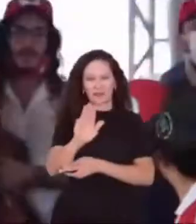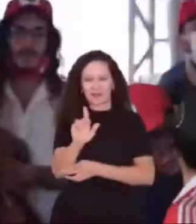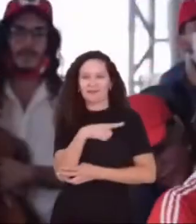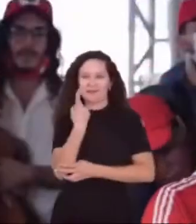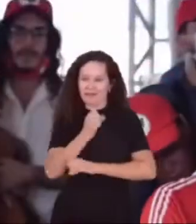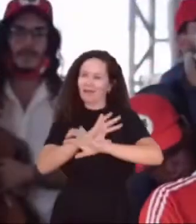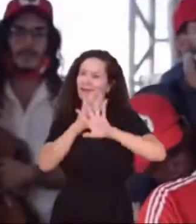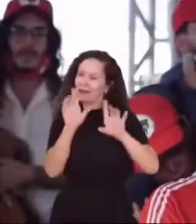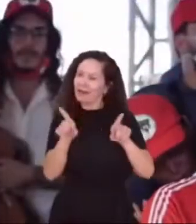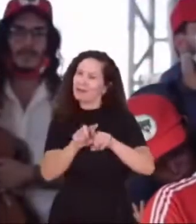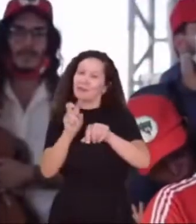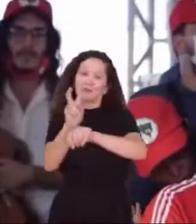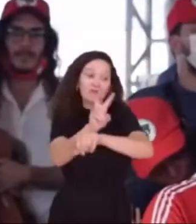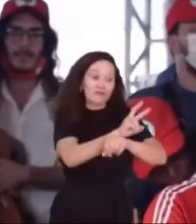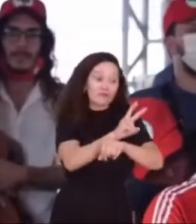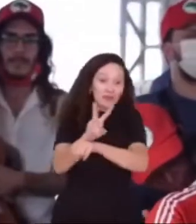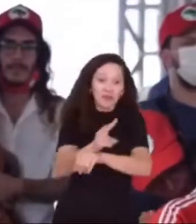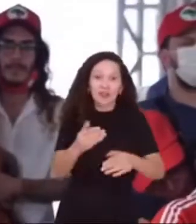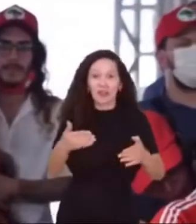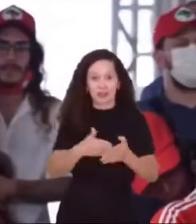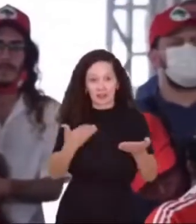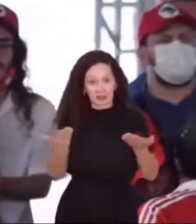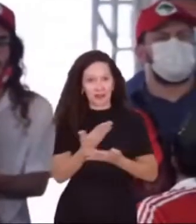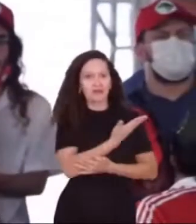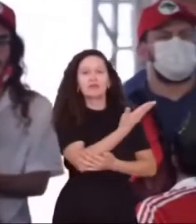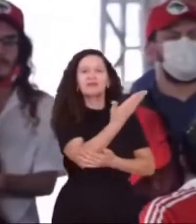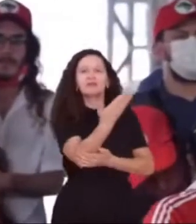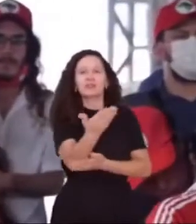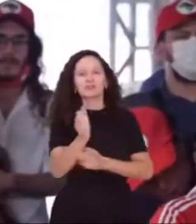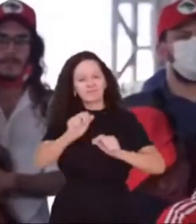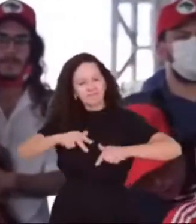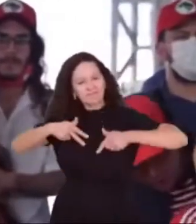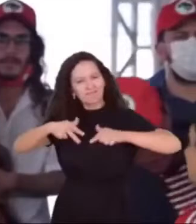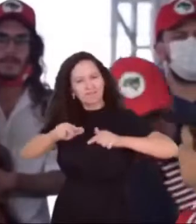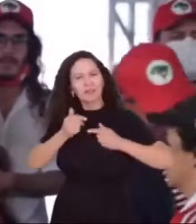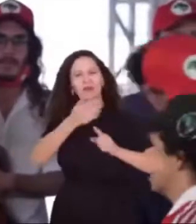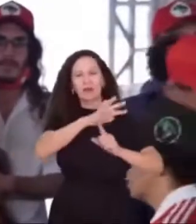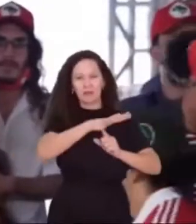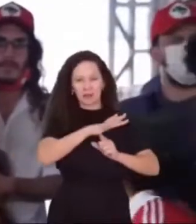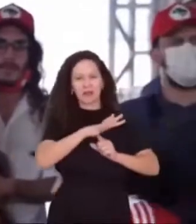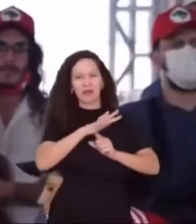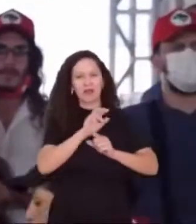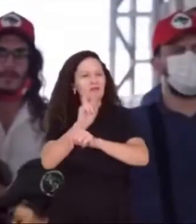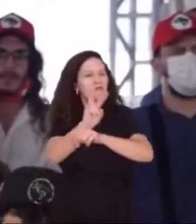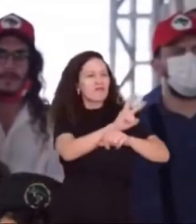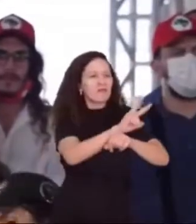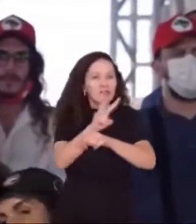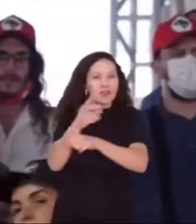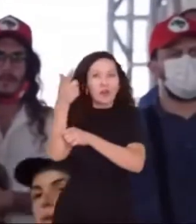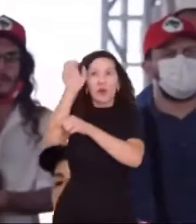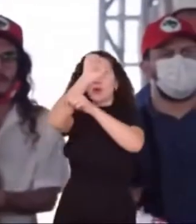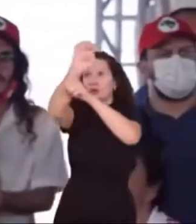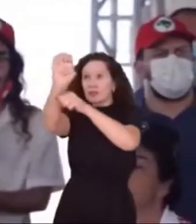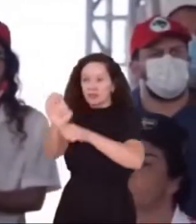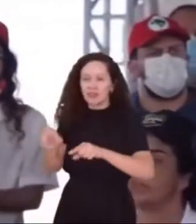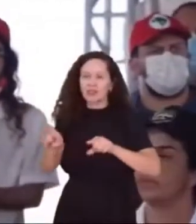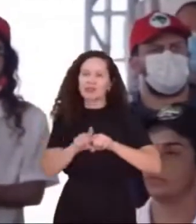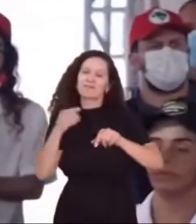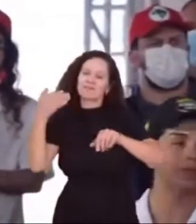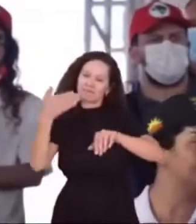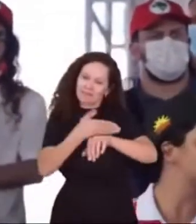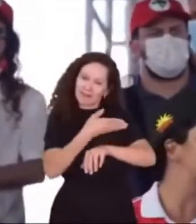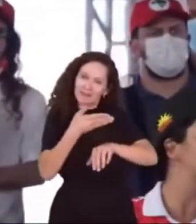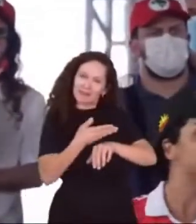Então, vocês, militantes do Paraná, que fizeram a vigília e outros estados também se envolveram, fizeram